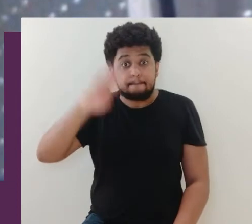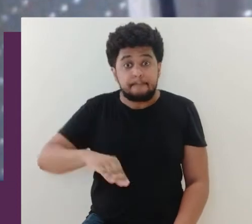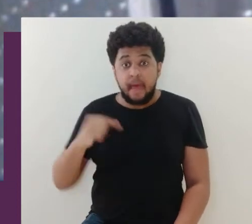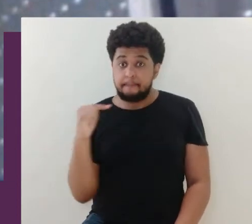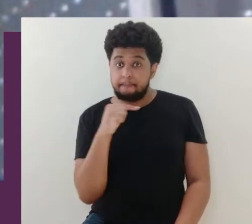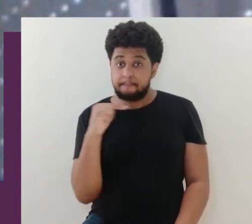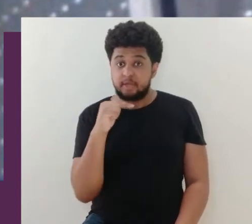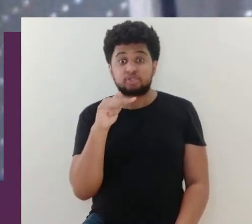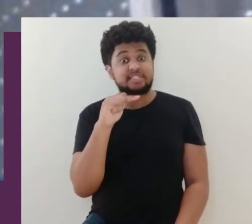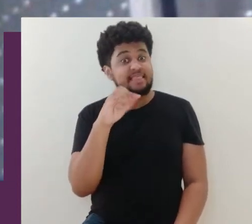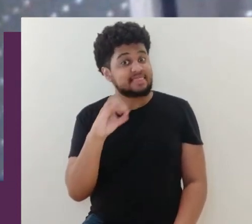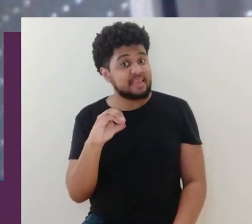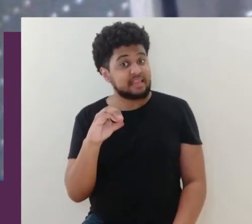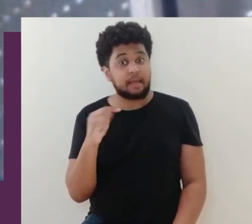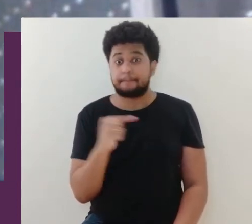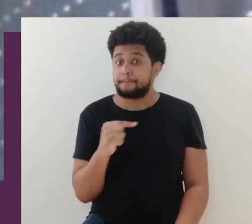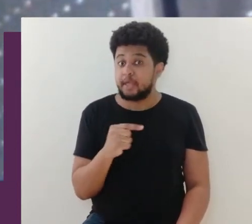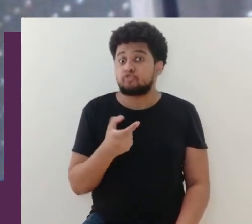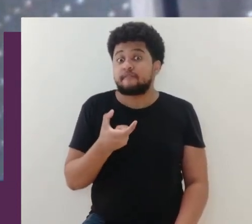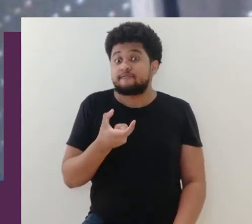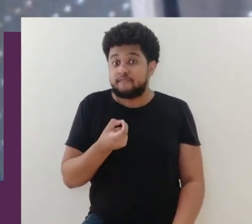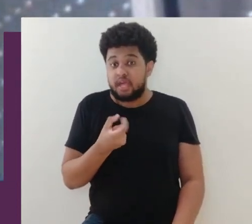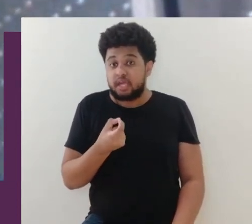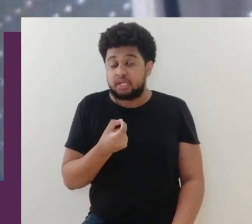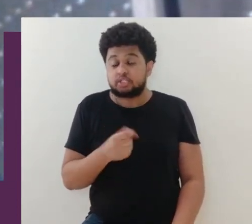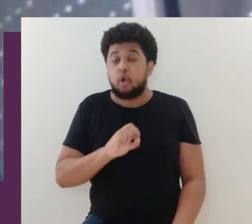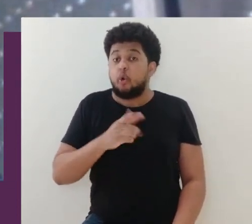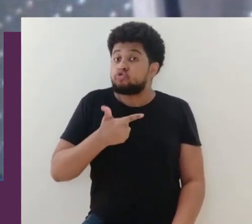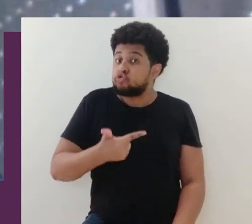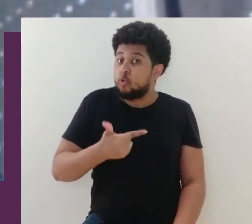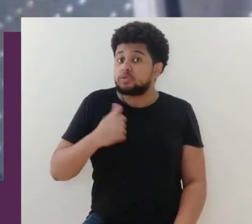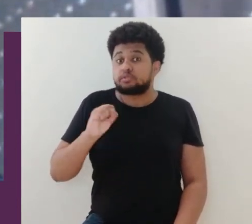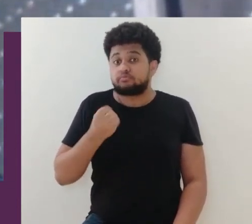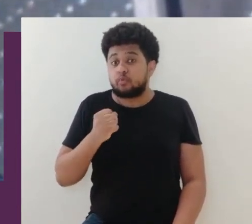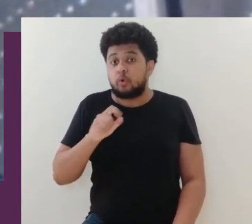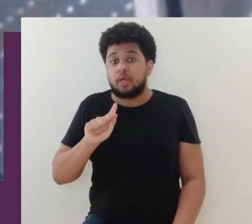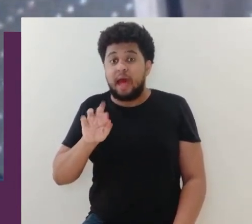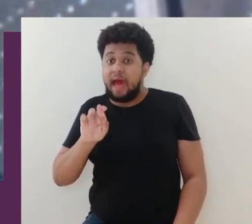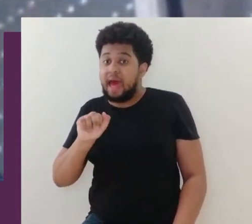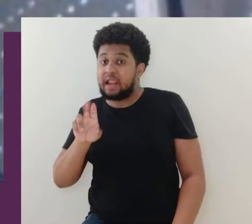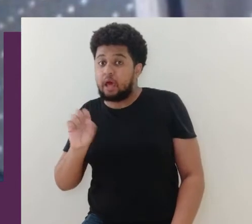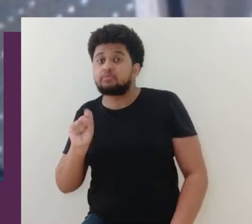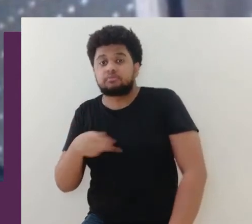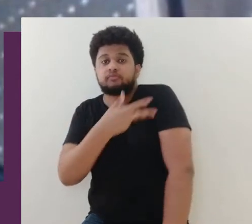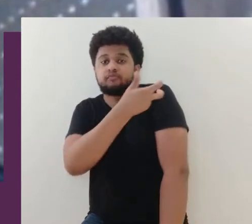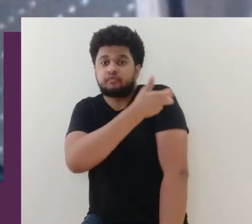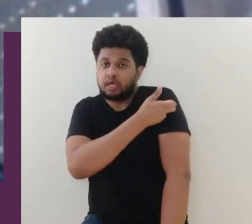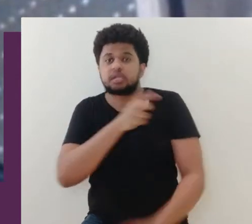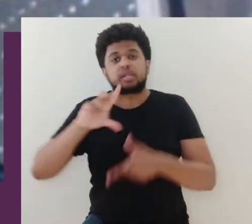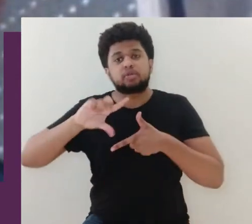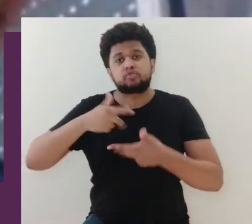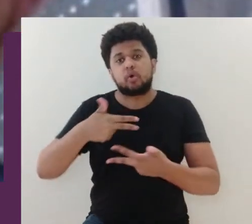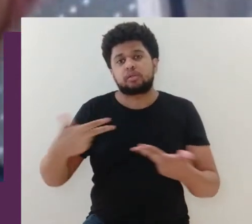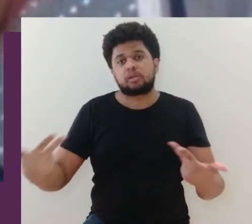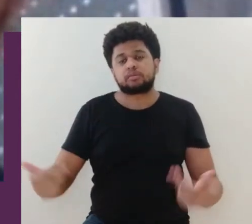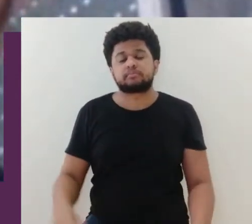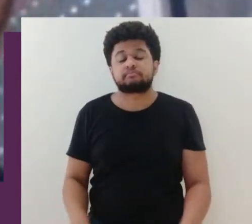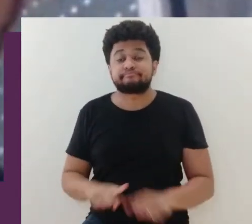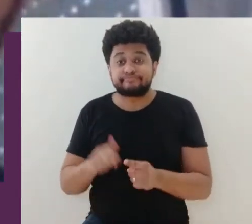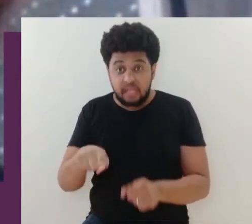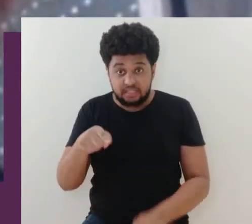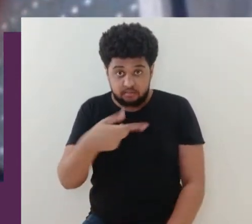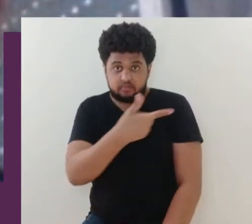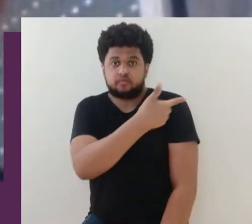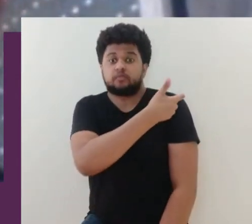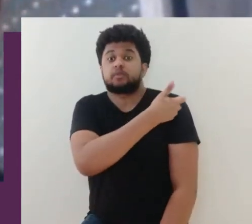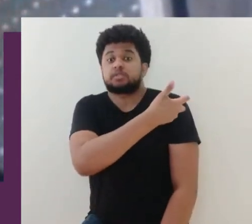70, outras de menos 20, outras de temperatura de 2 a 8 graus, como já são as vacinas tradicionais. Mas